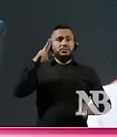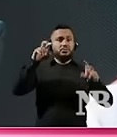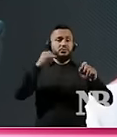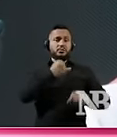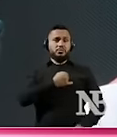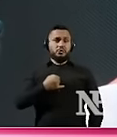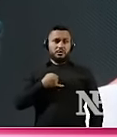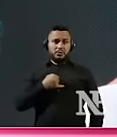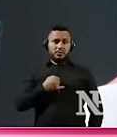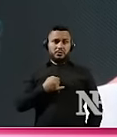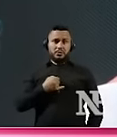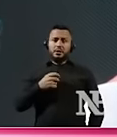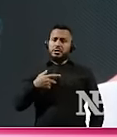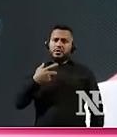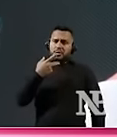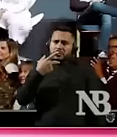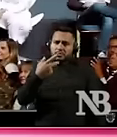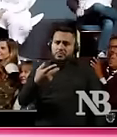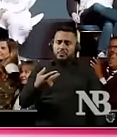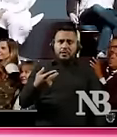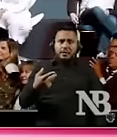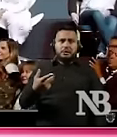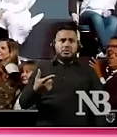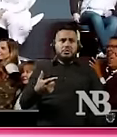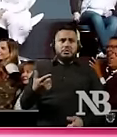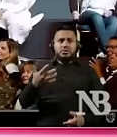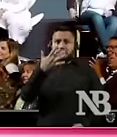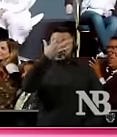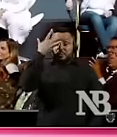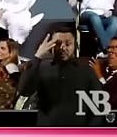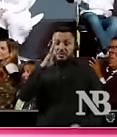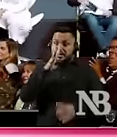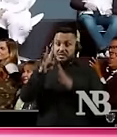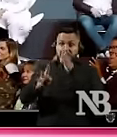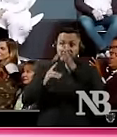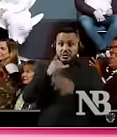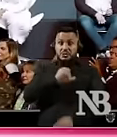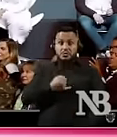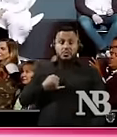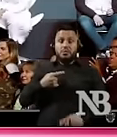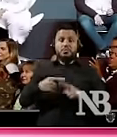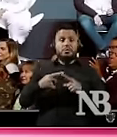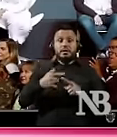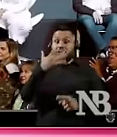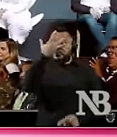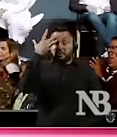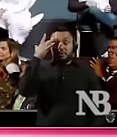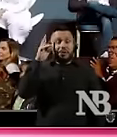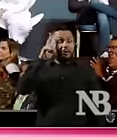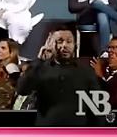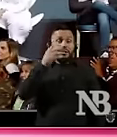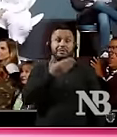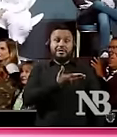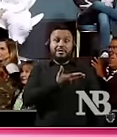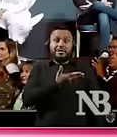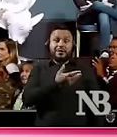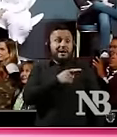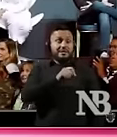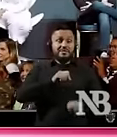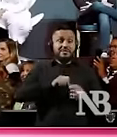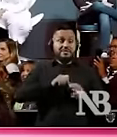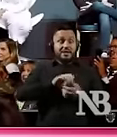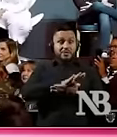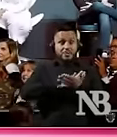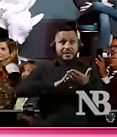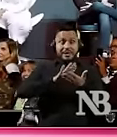algo? Eu não estou falando de ninguém aqui, daqueles que criticaram João Batista. Sabe por quê? Porque ninguém lembra deles. Porque eles não fizeram nada